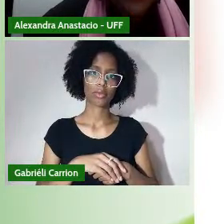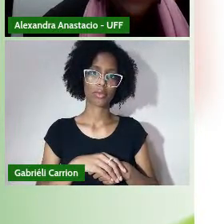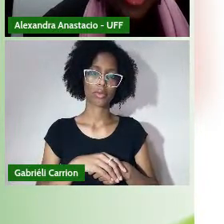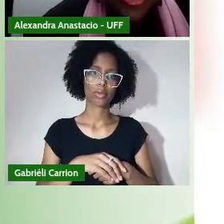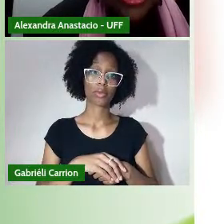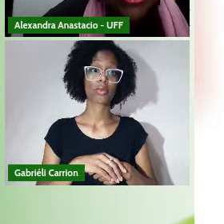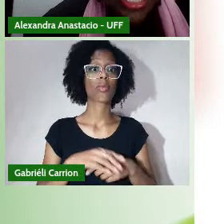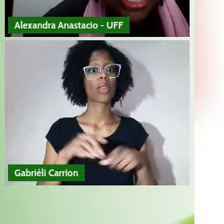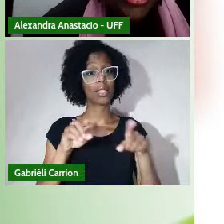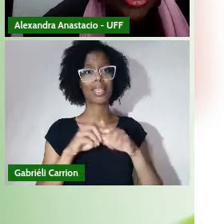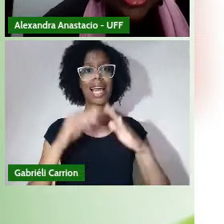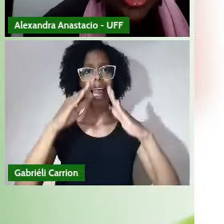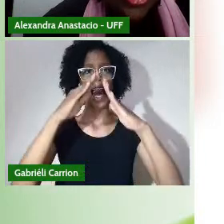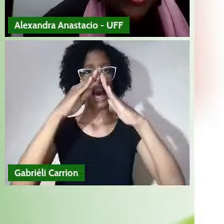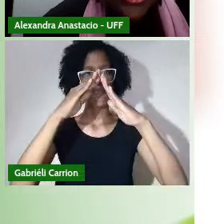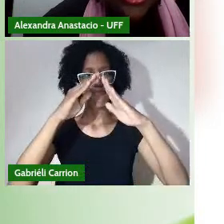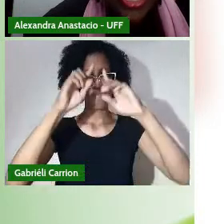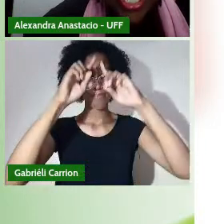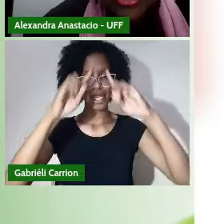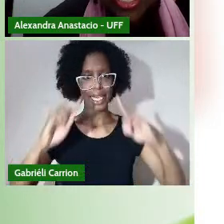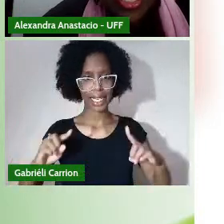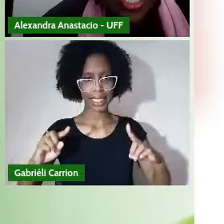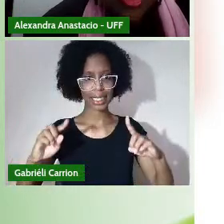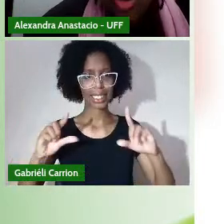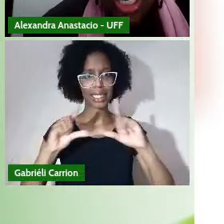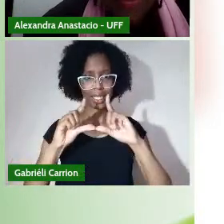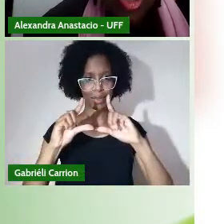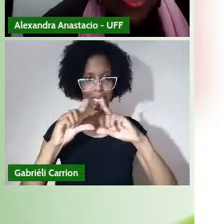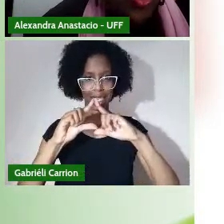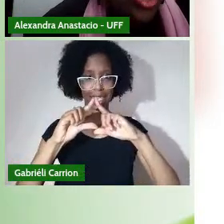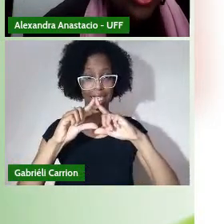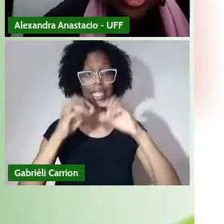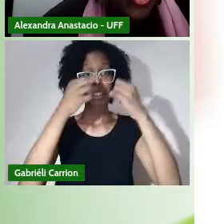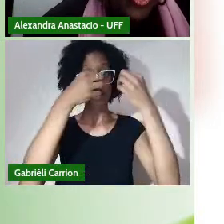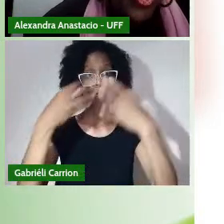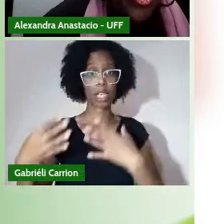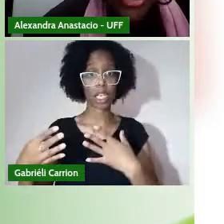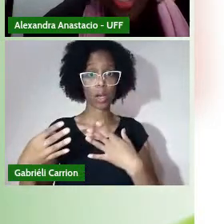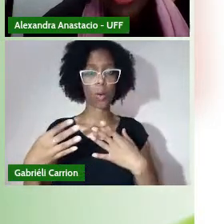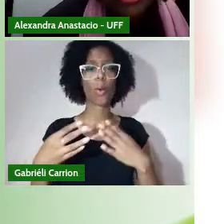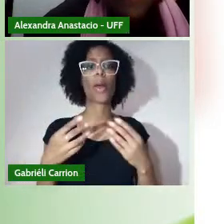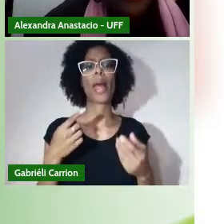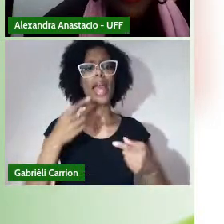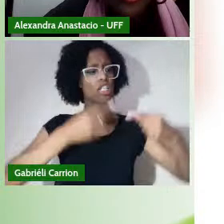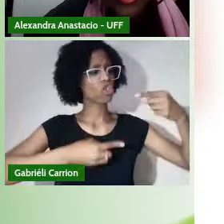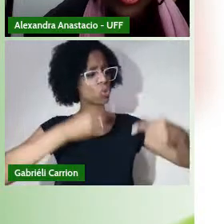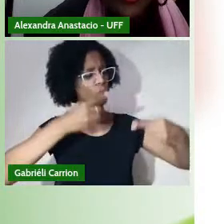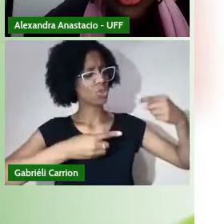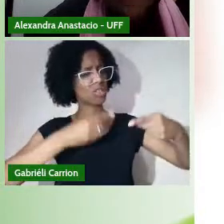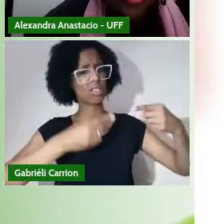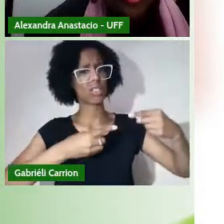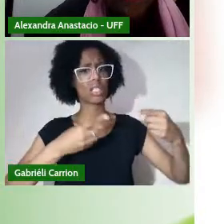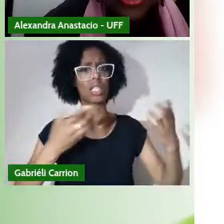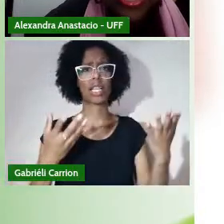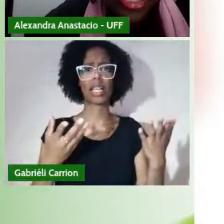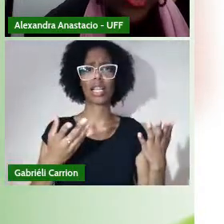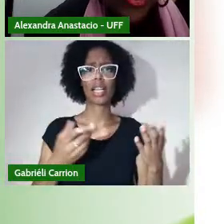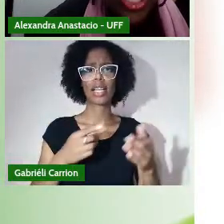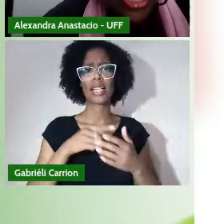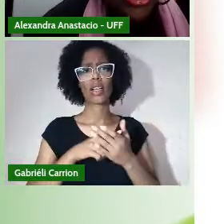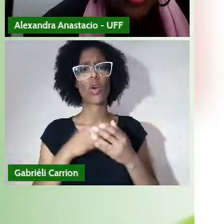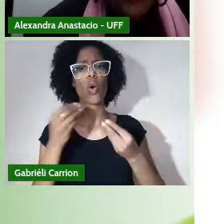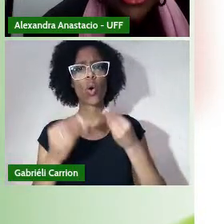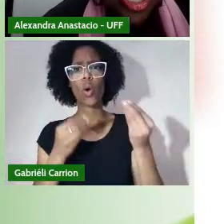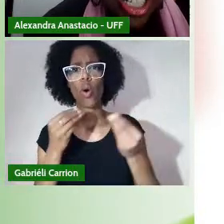Na pirâmide de aprendizagem, né, de William Glasser, ele coloca a mesma coisa. Quando a gente discute o que é método ativo, o que é método